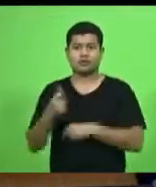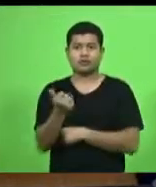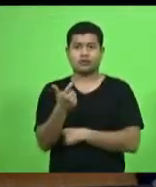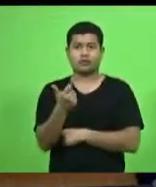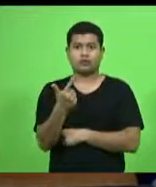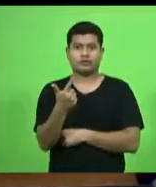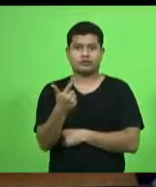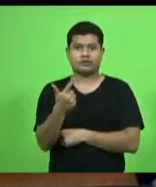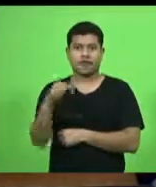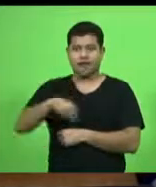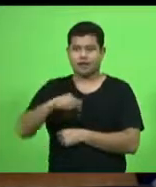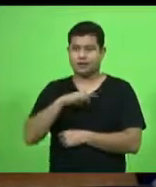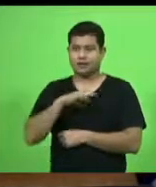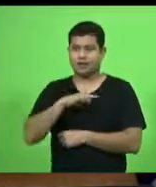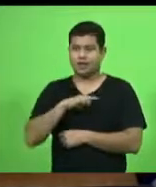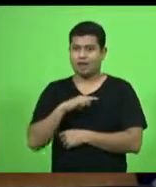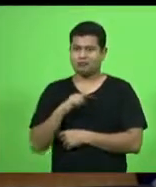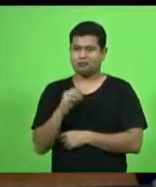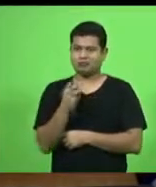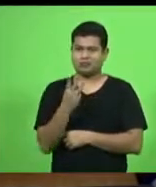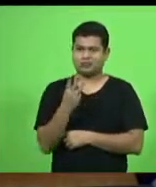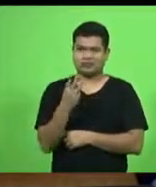30 ou mais.